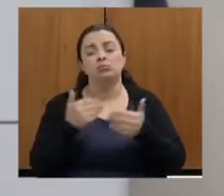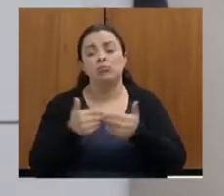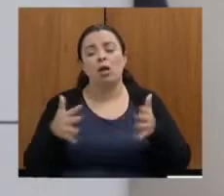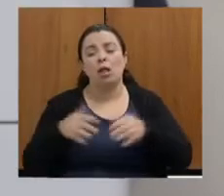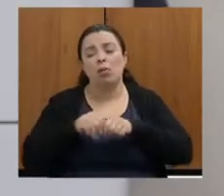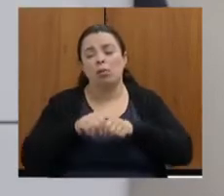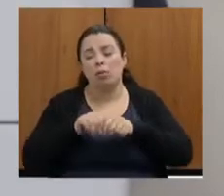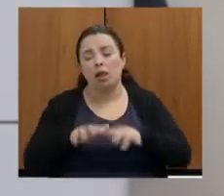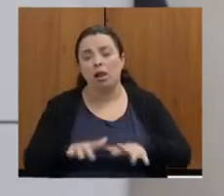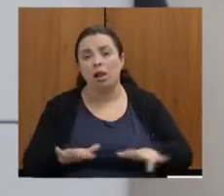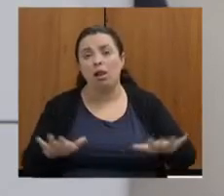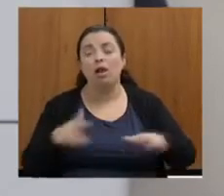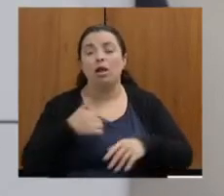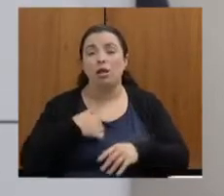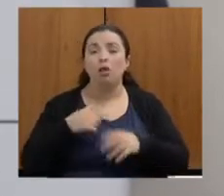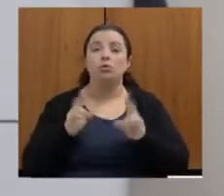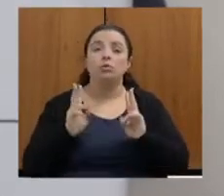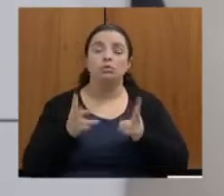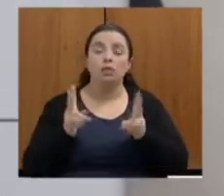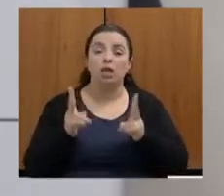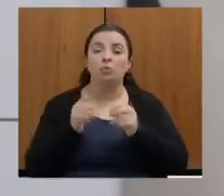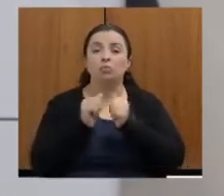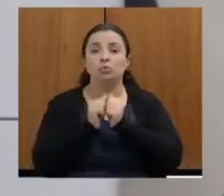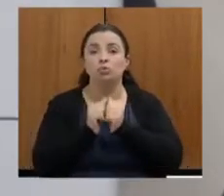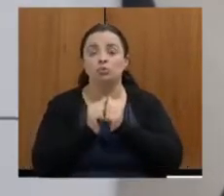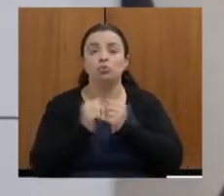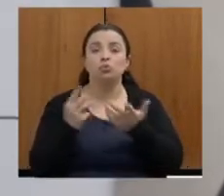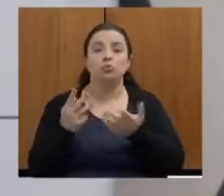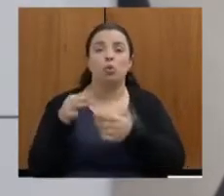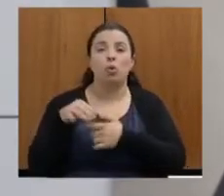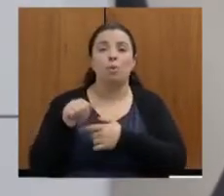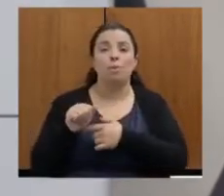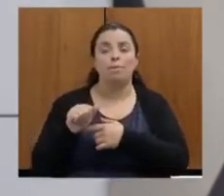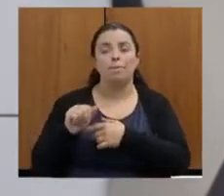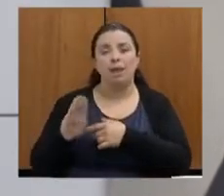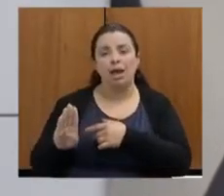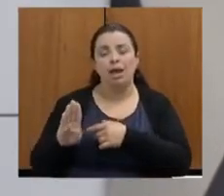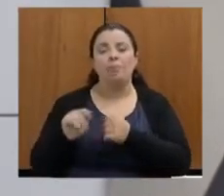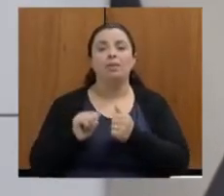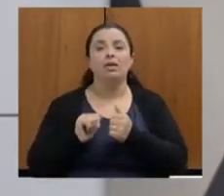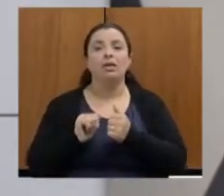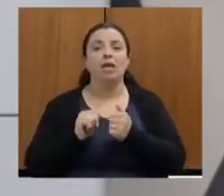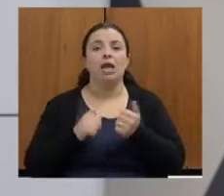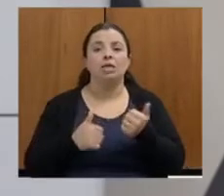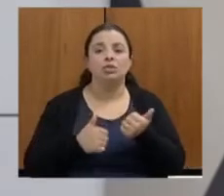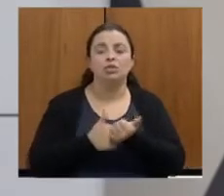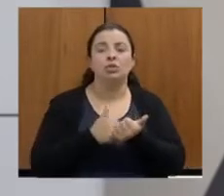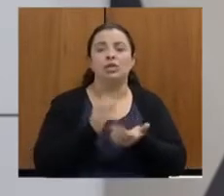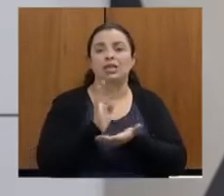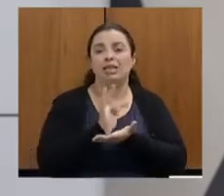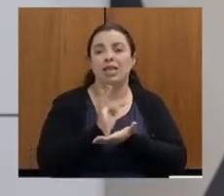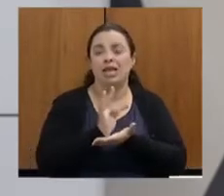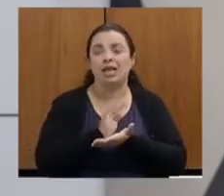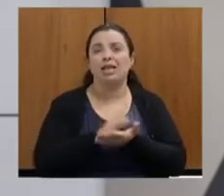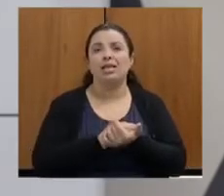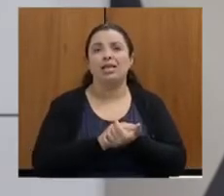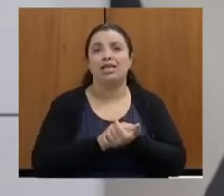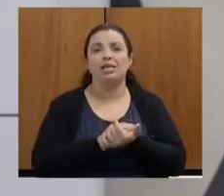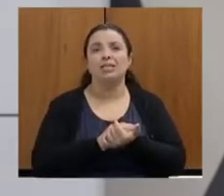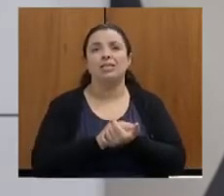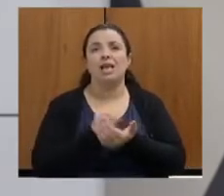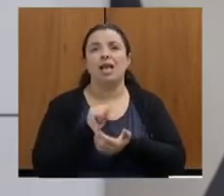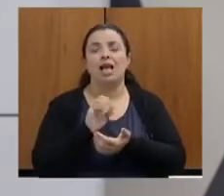tenho caminhado lado a lado mas não apenas comab não apenas com Assessoria Técnica e diz que teve no território de Barra